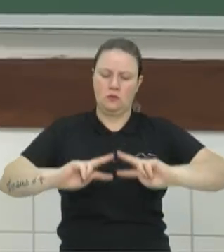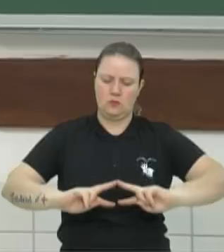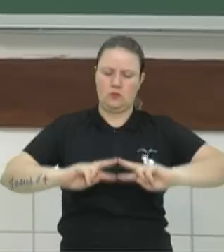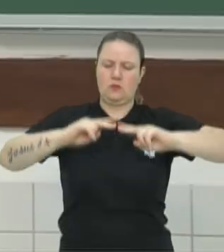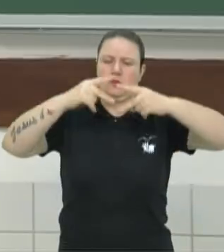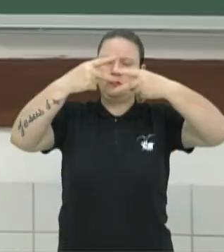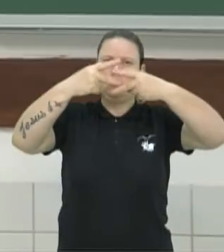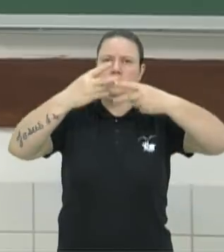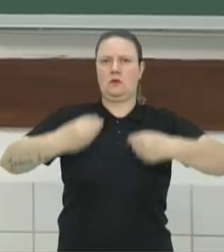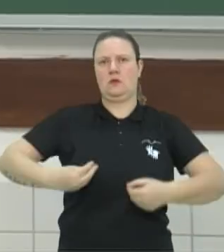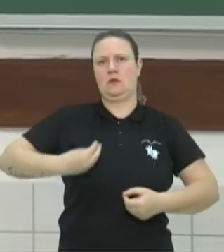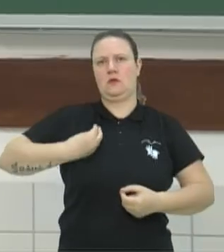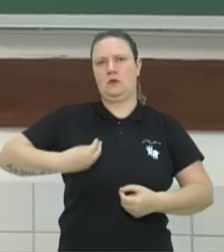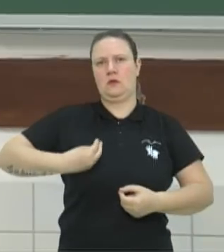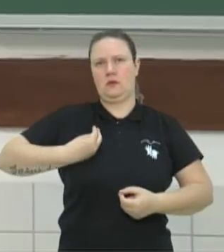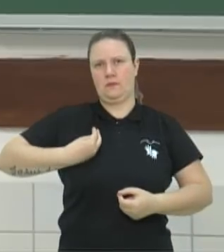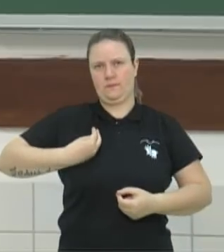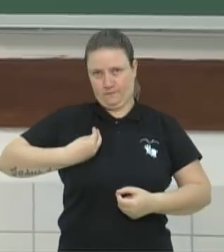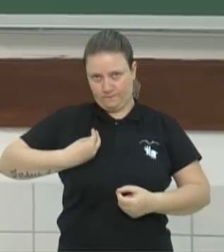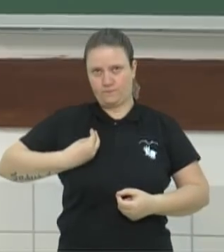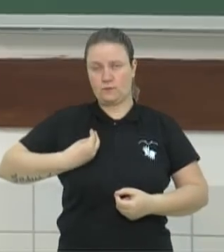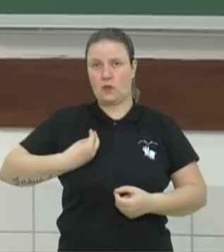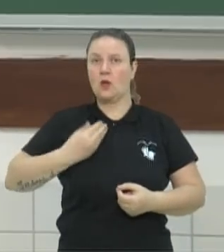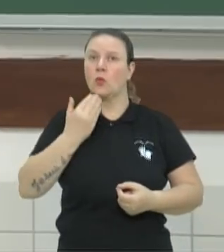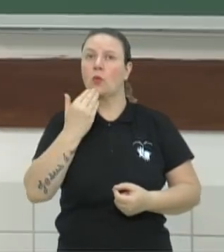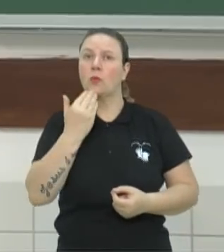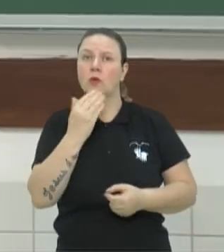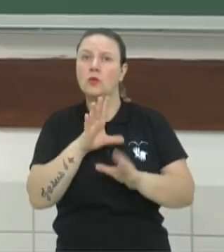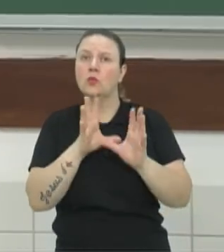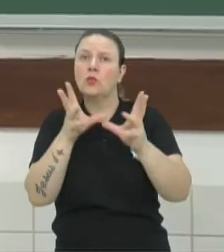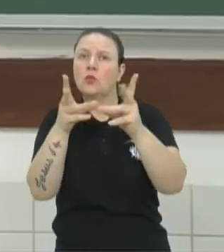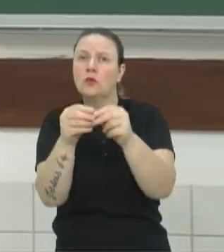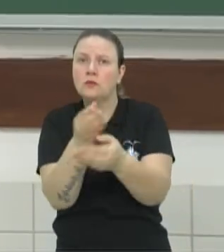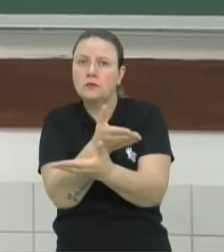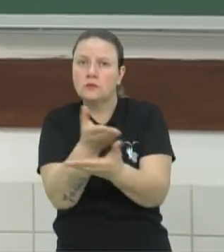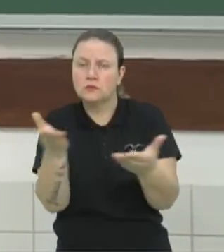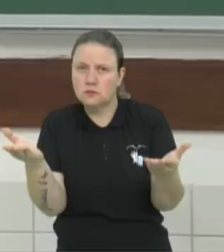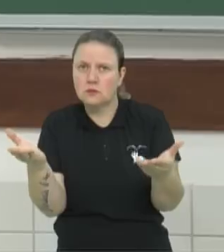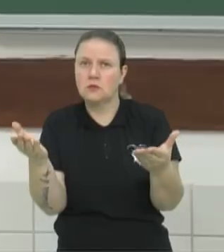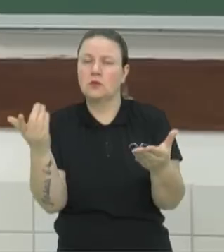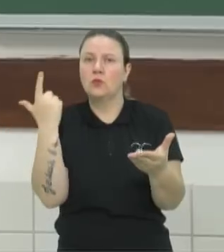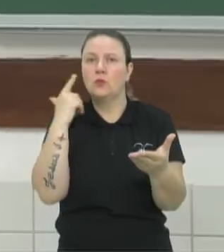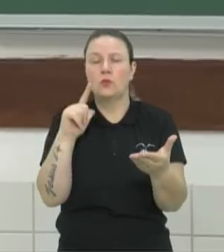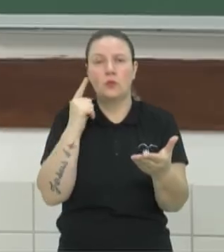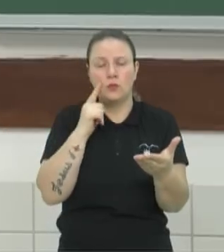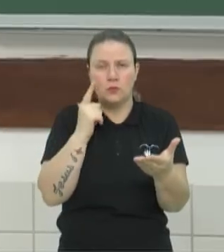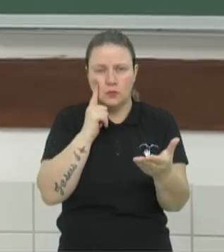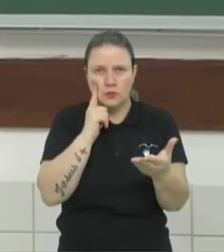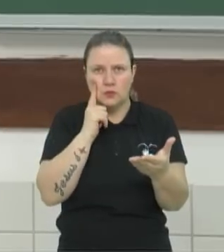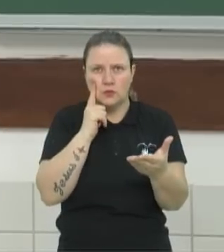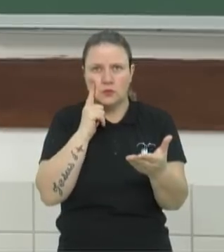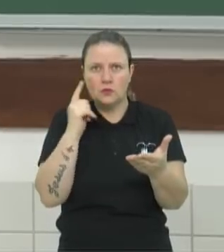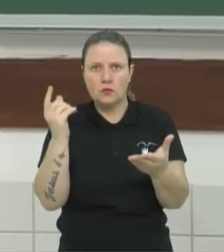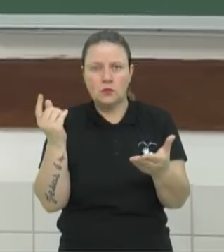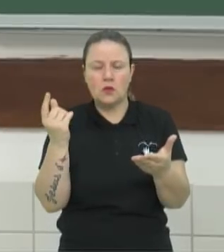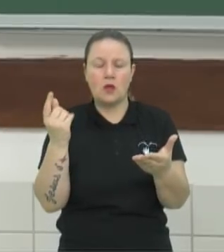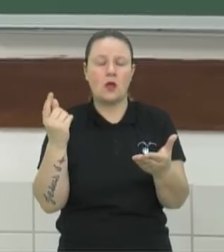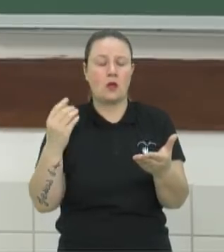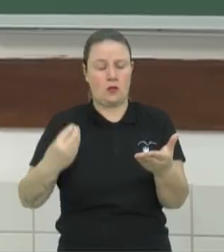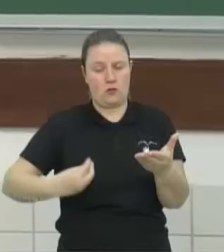número 1. Então, eu vou pedir para vocês para que você consiga colocar a tua